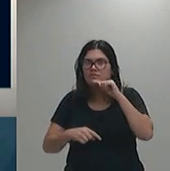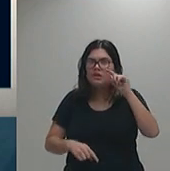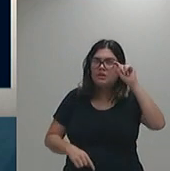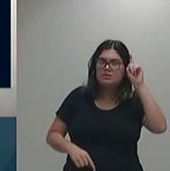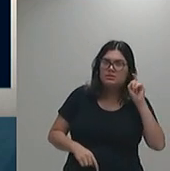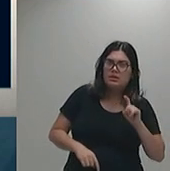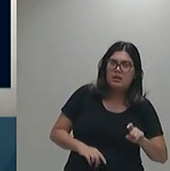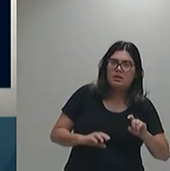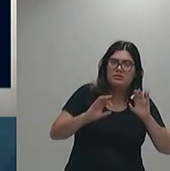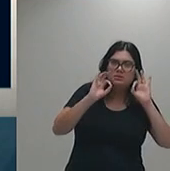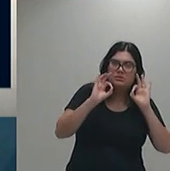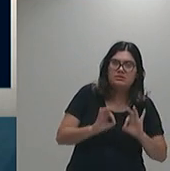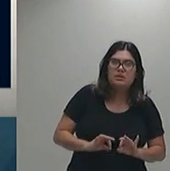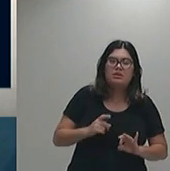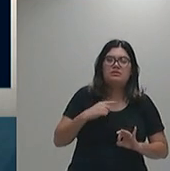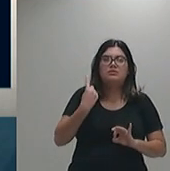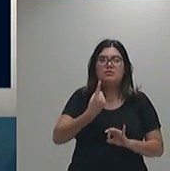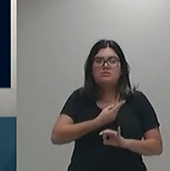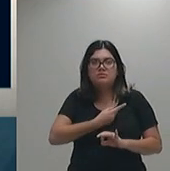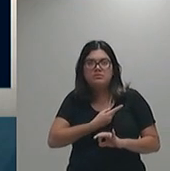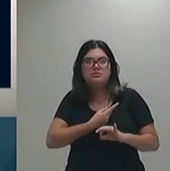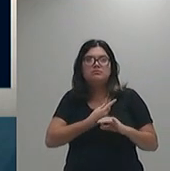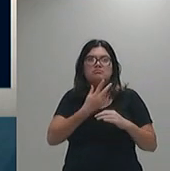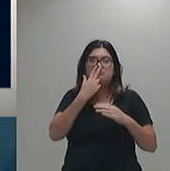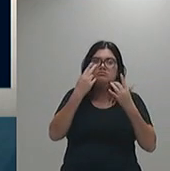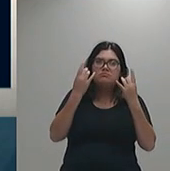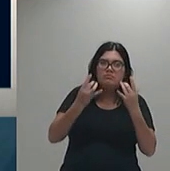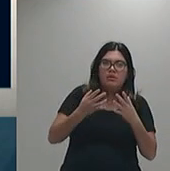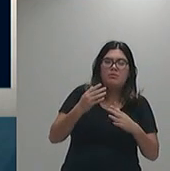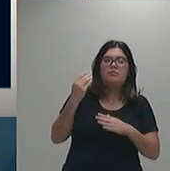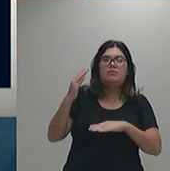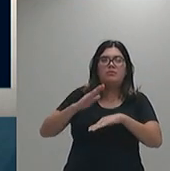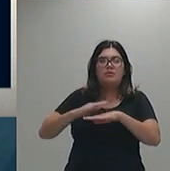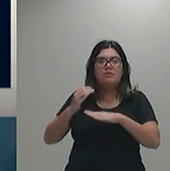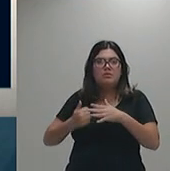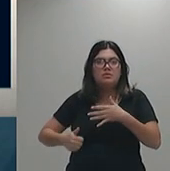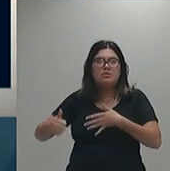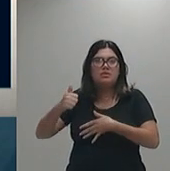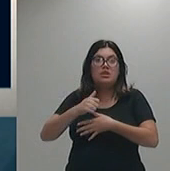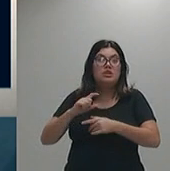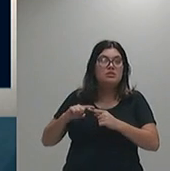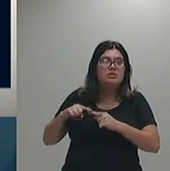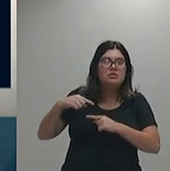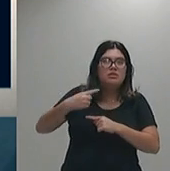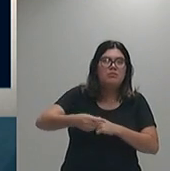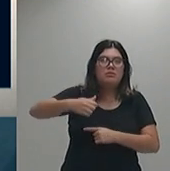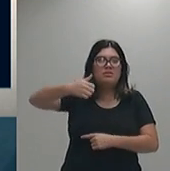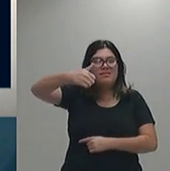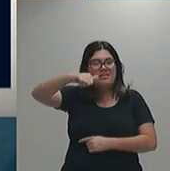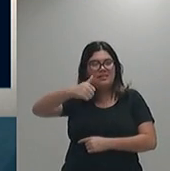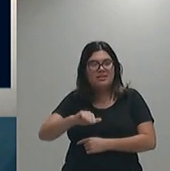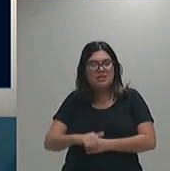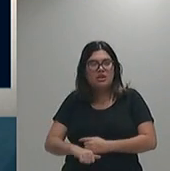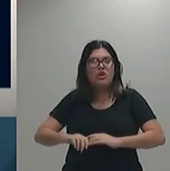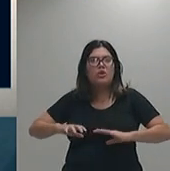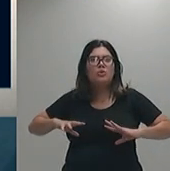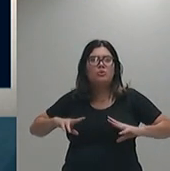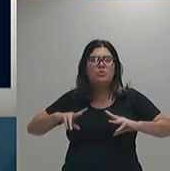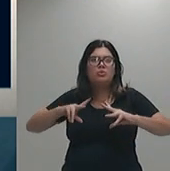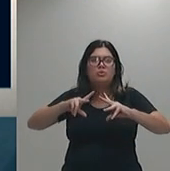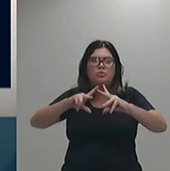certo nós deixarmos a prioridade depois de um todo uma